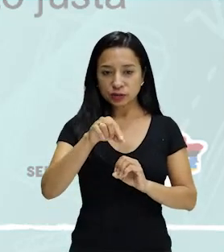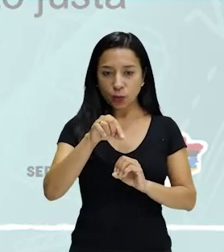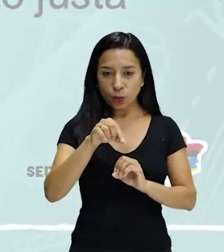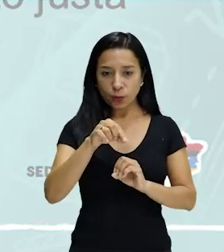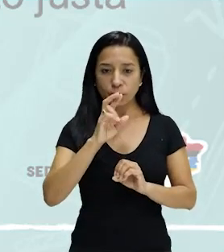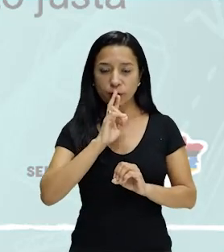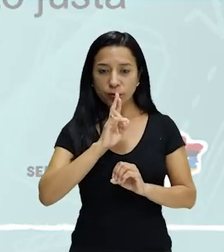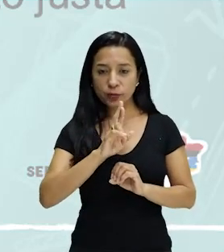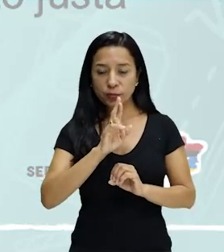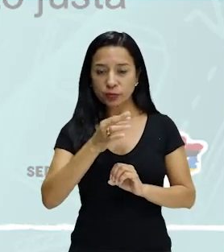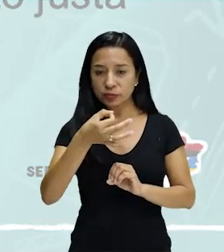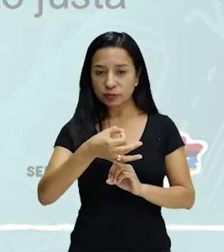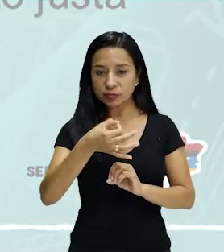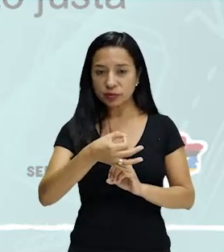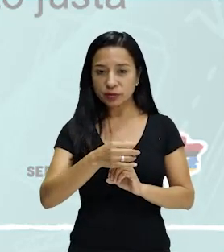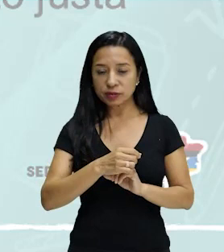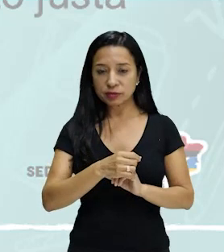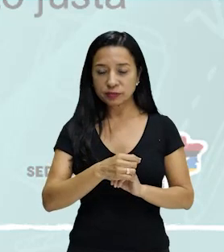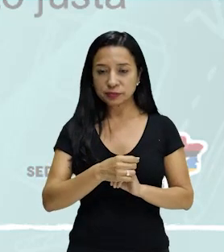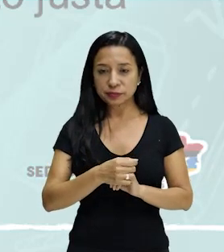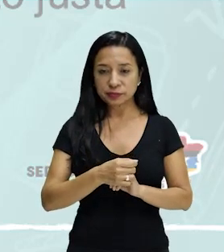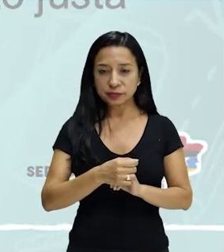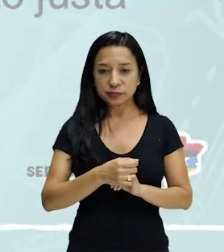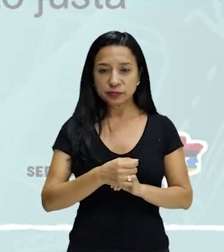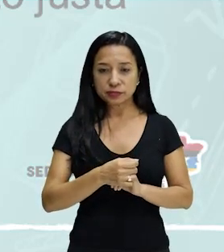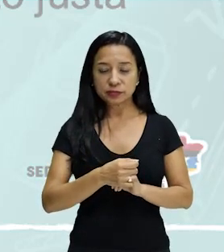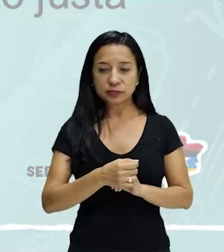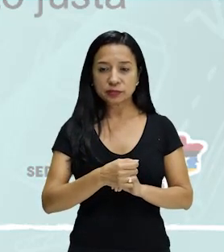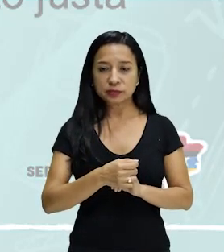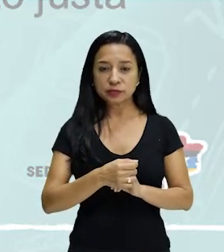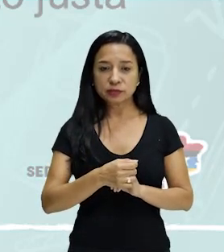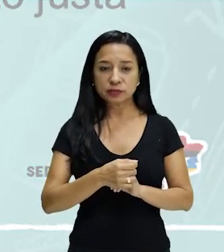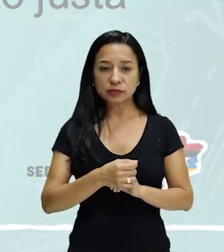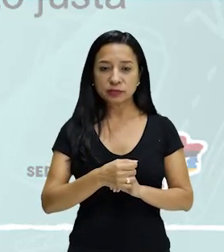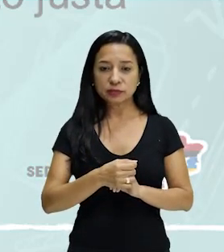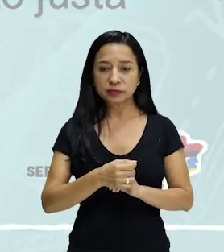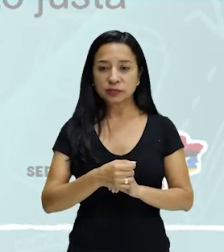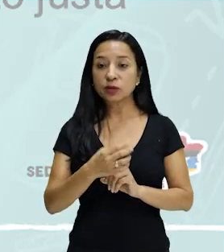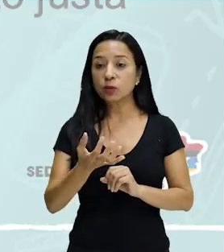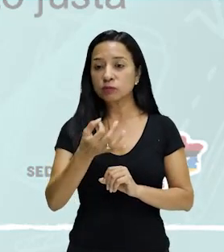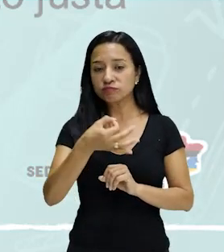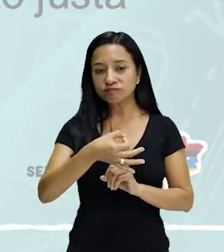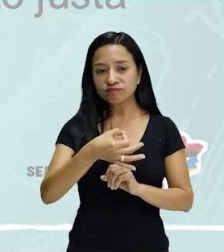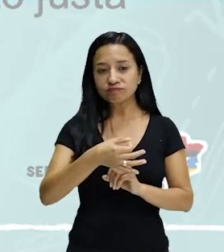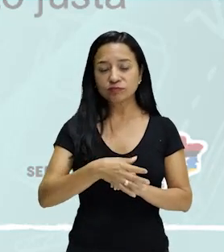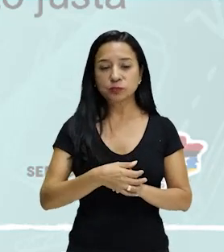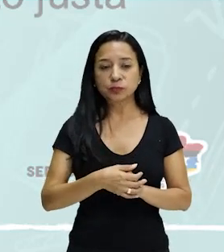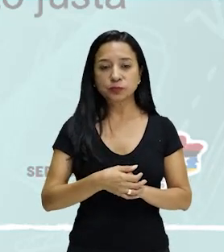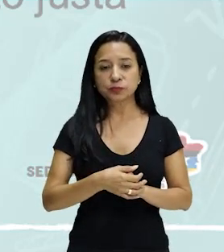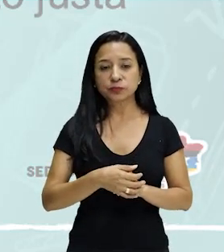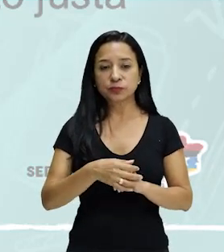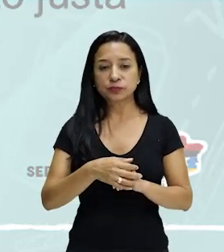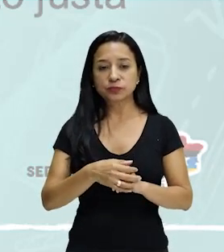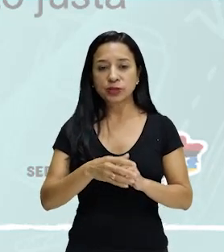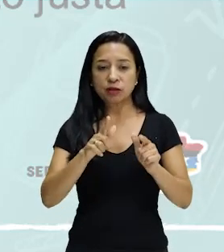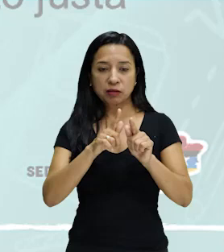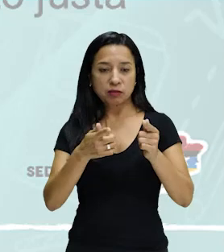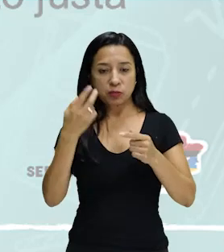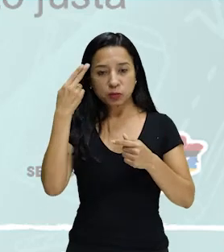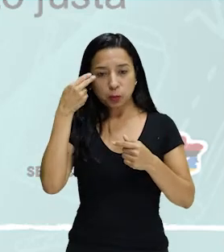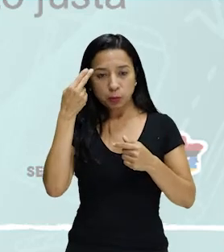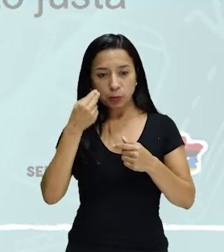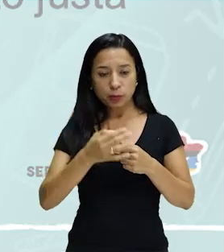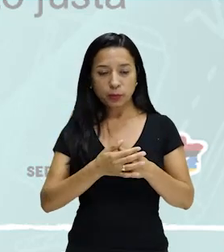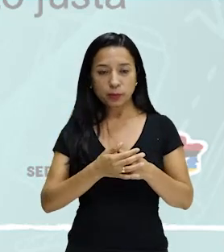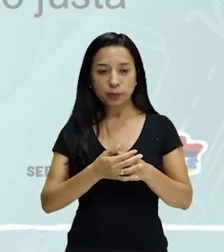uma regência que obedece ao padrão culto da língua. Escolha entre as alternativas a seguir aquela que também é aceita, além da